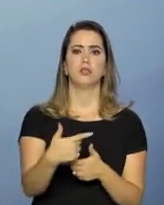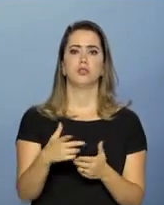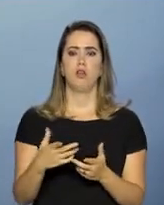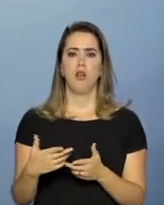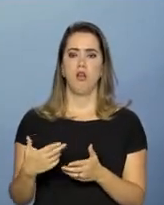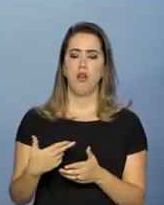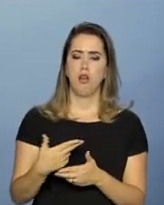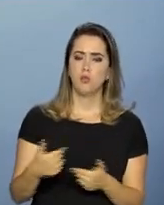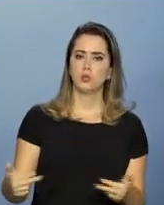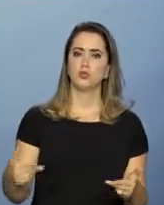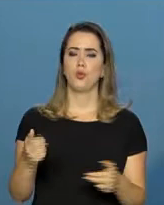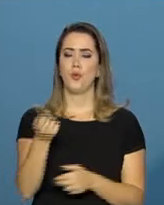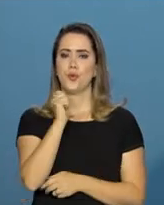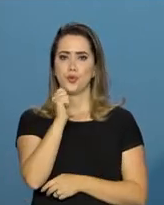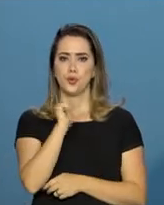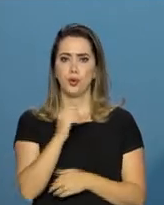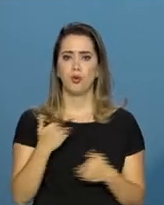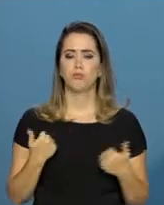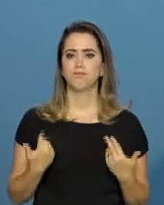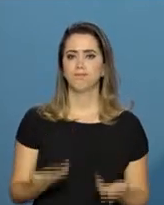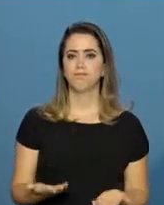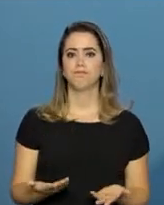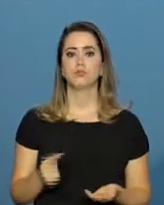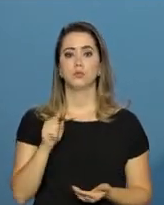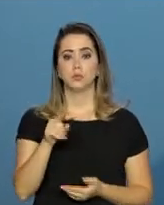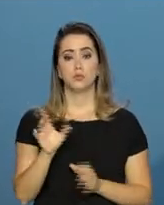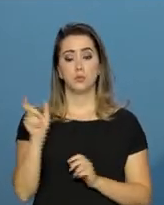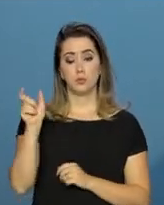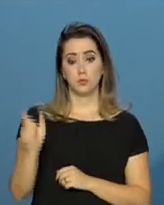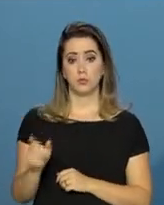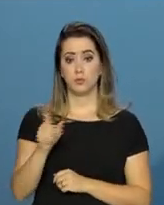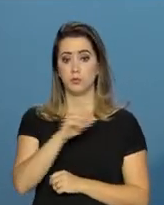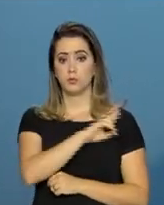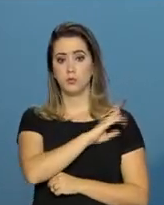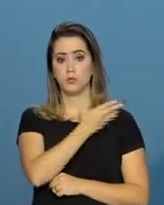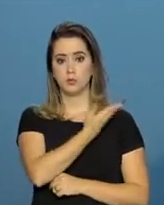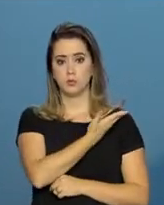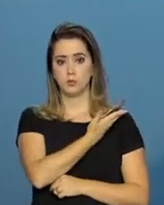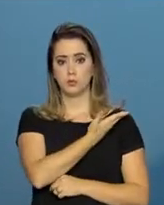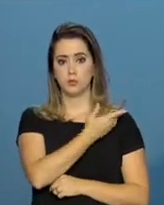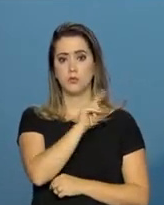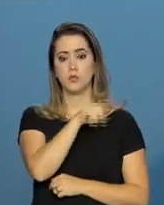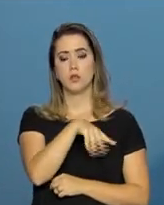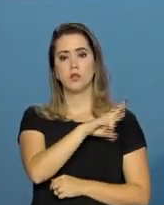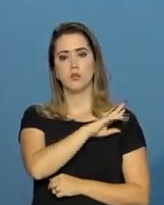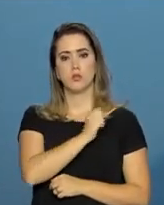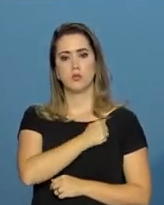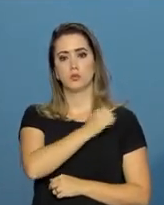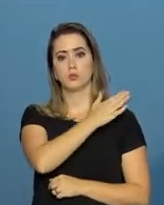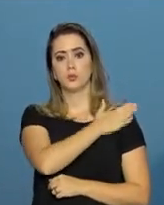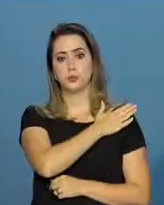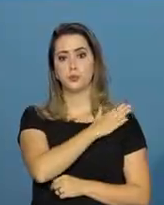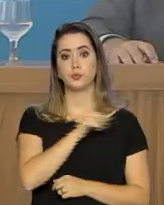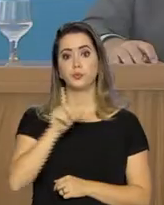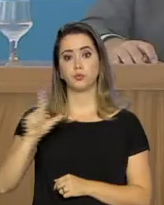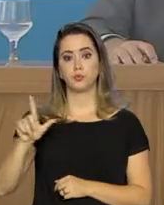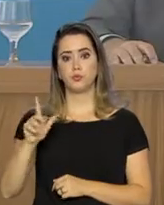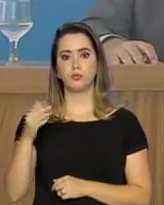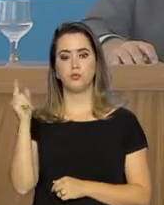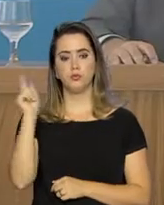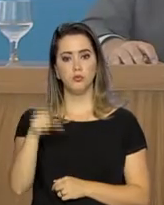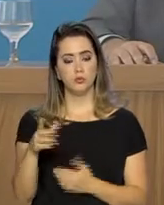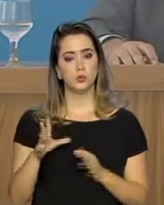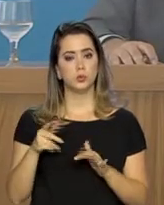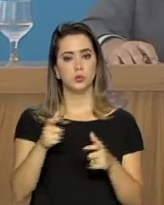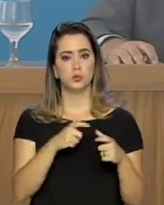munições de drogas o interventor é o general walter sousa braga neto comandante militar do leste toda a área de